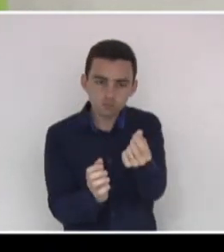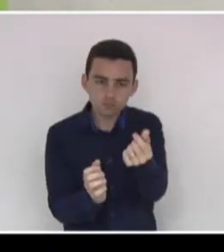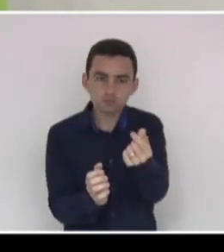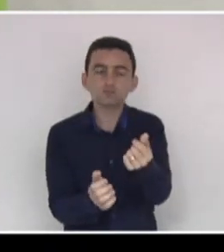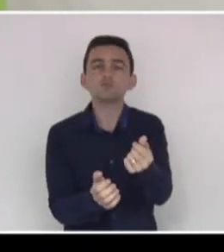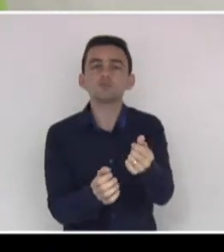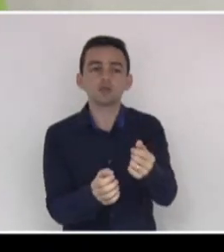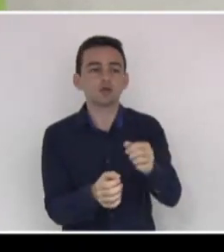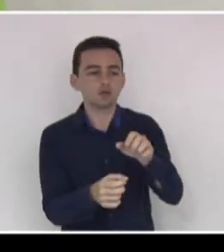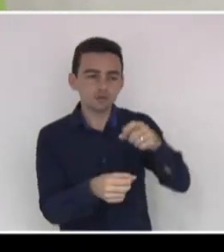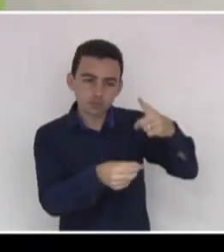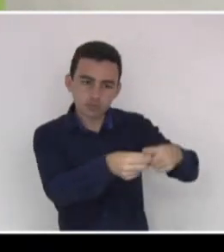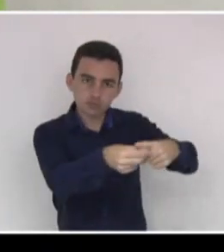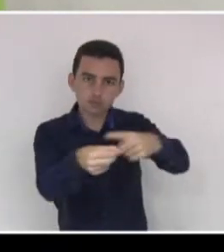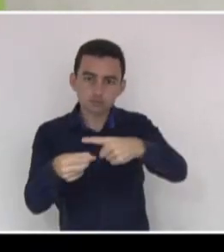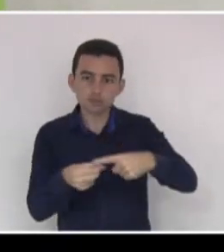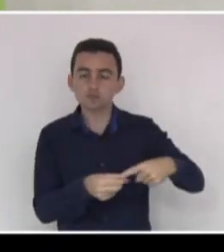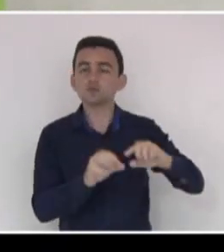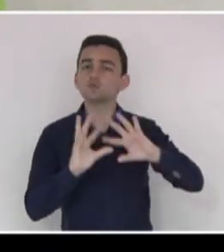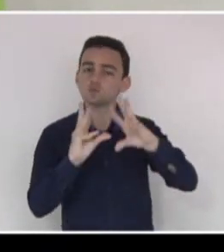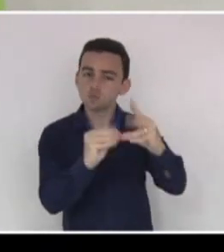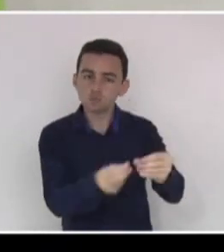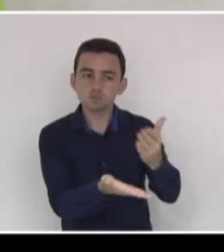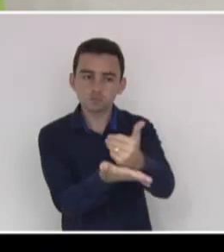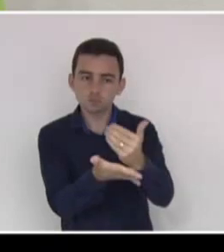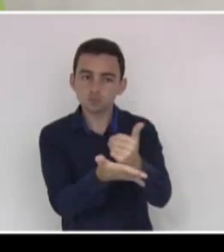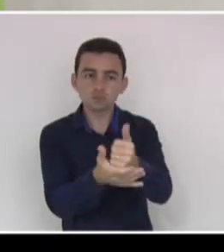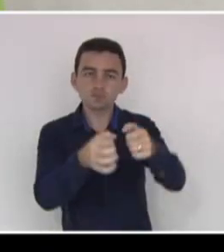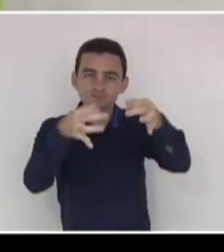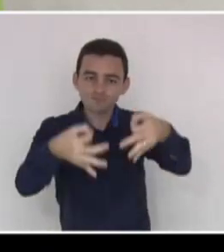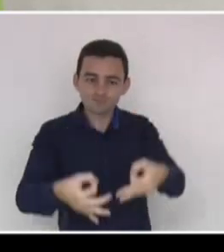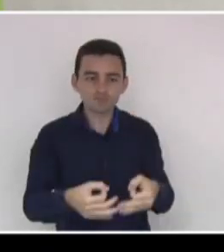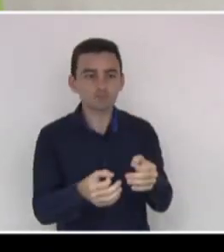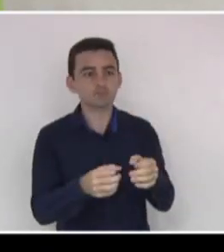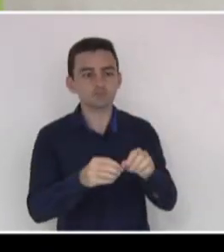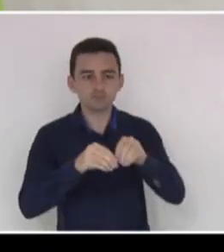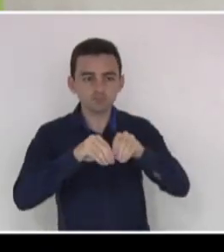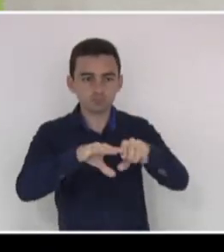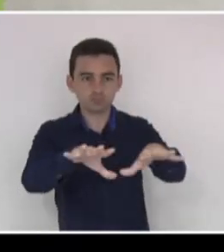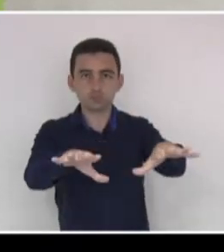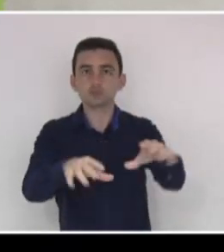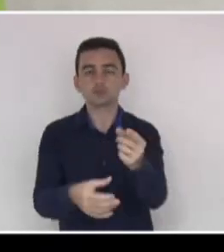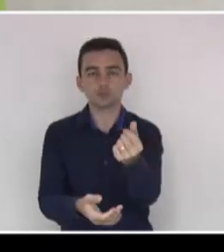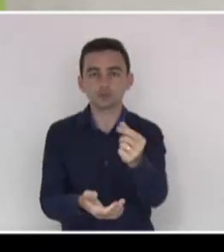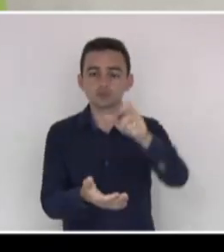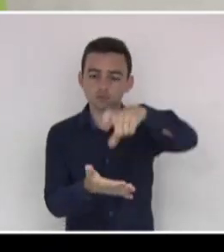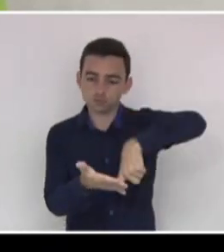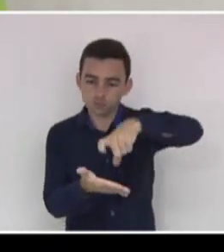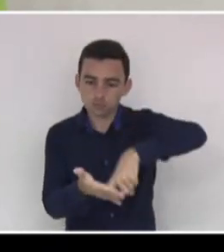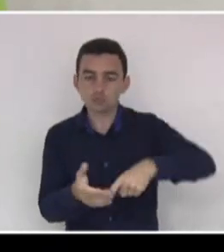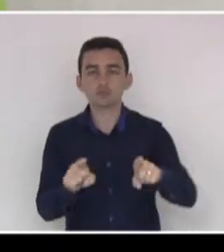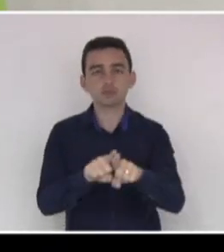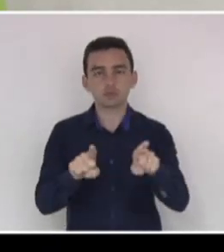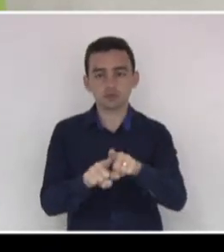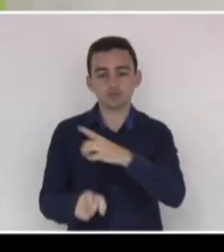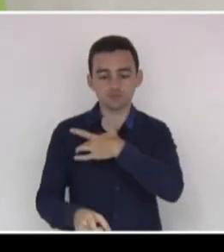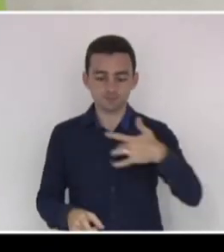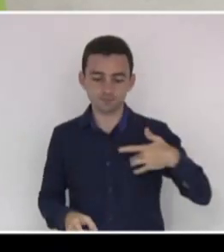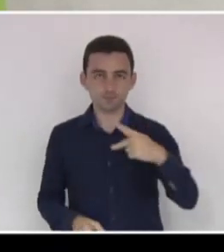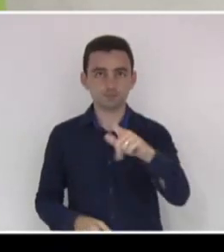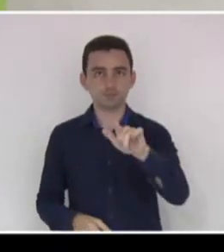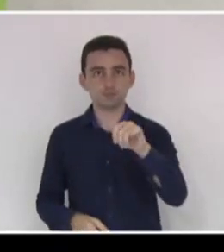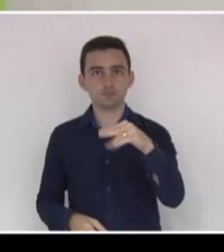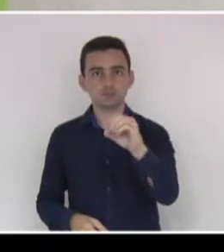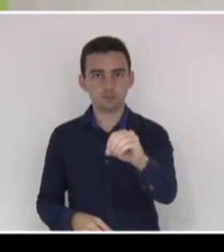municípios, onde se dá as transações de leasing e de operações de cartão de crédito e de plano de saúde. Eu